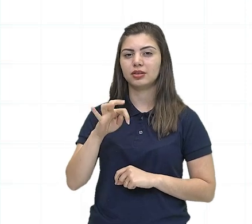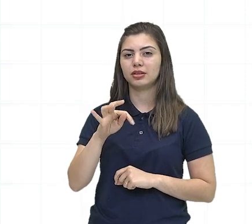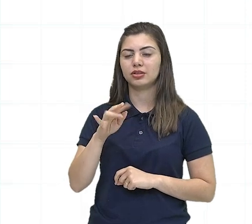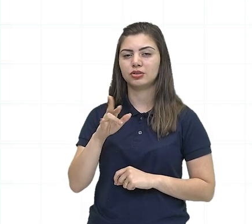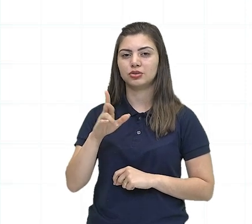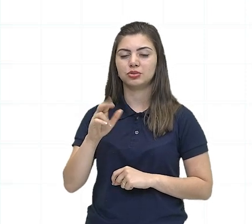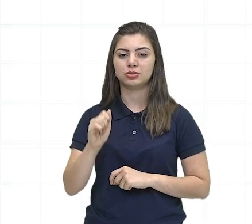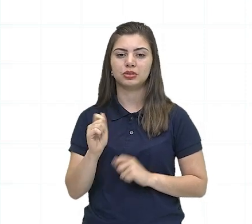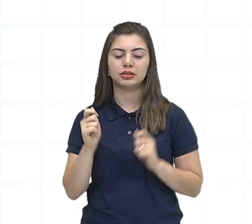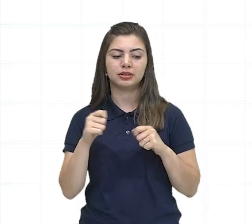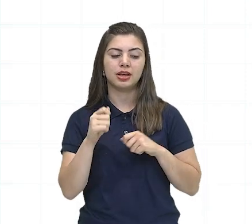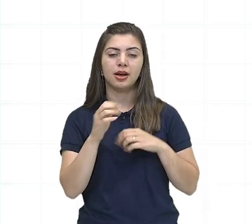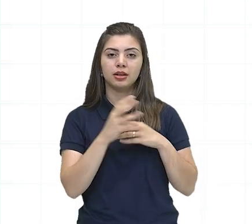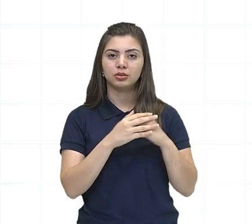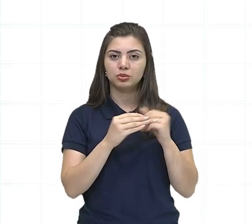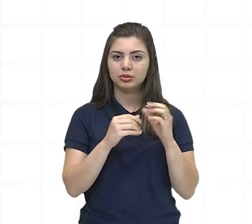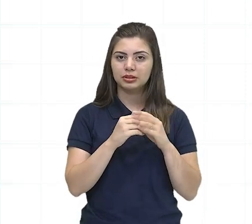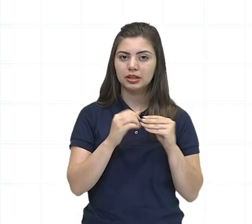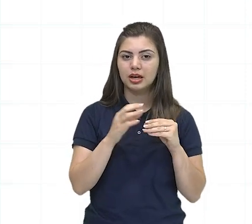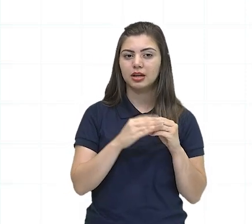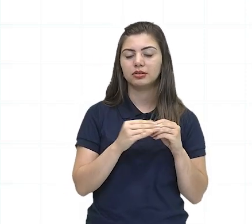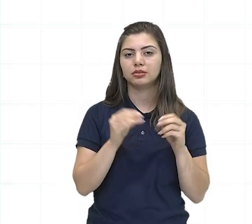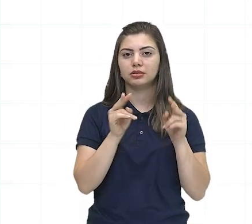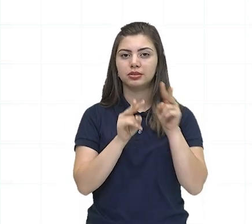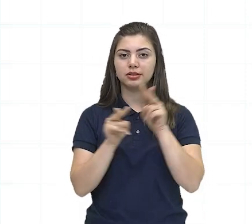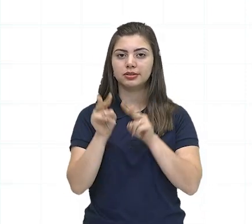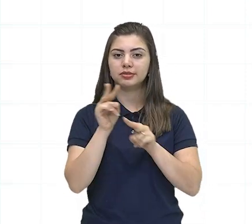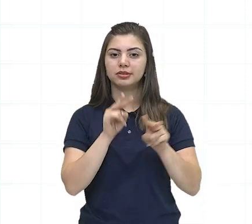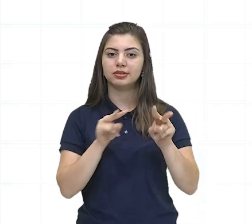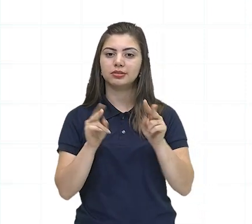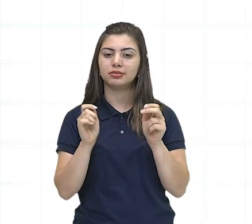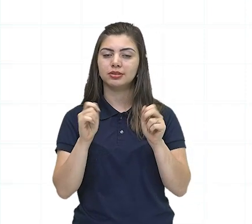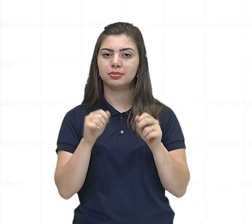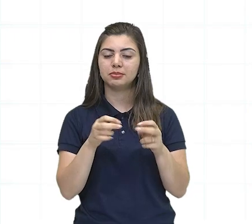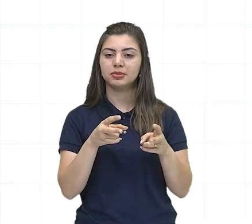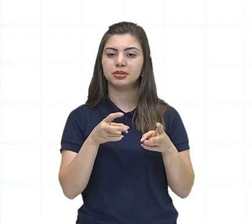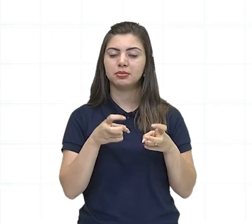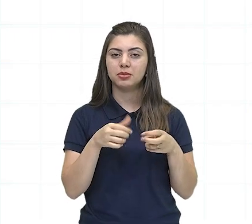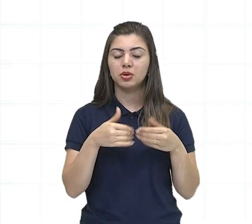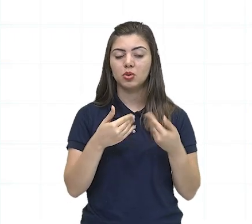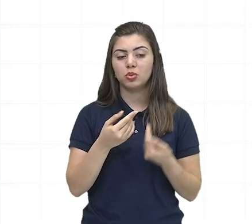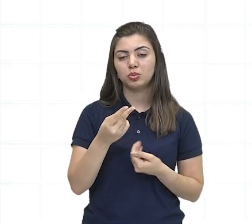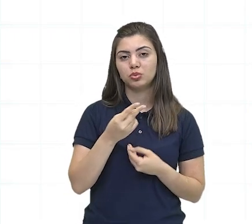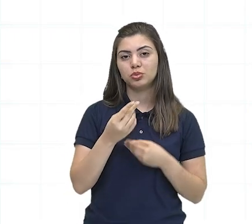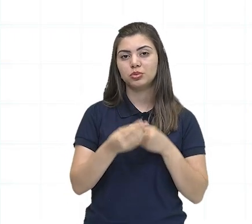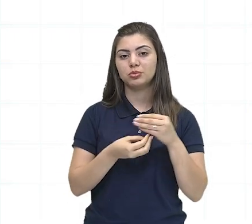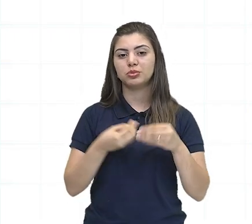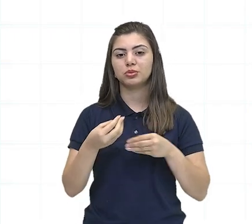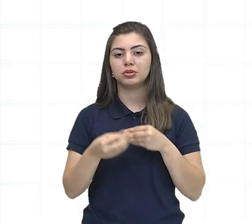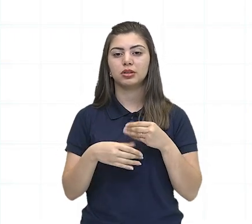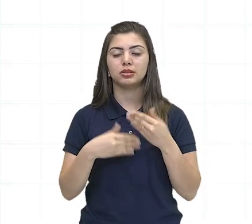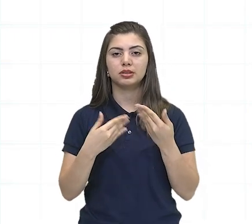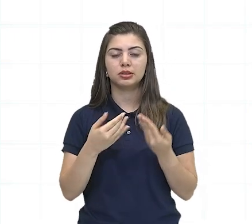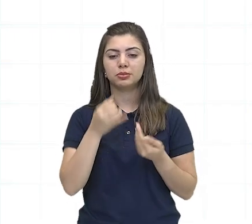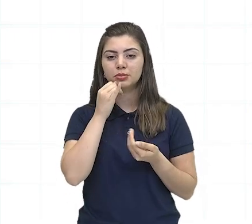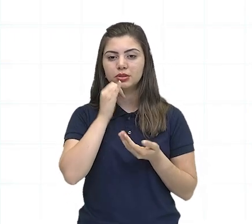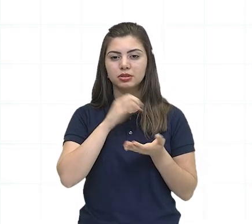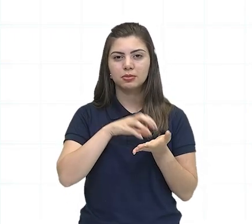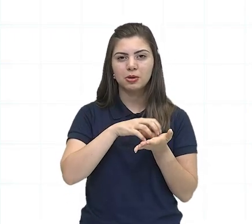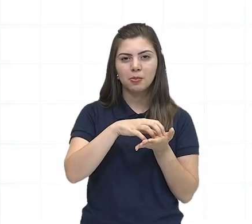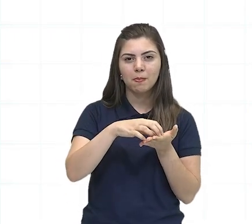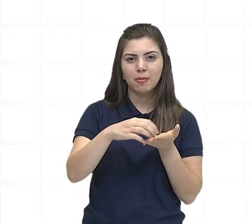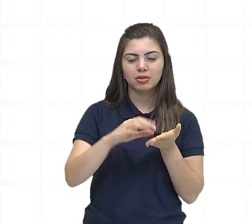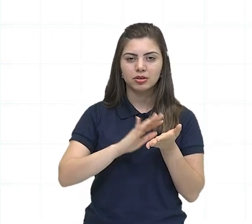do tato quanto da visão, ou ainda mediante uma combinação de ambos. É possível que uma textura